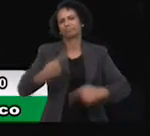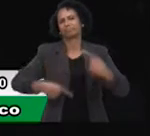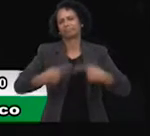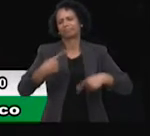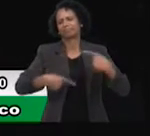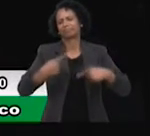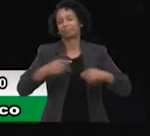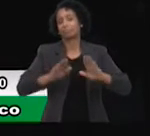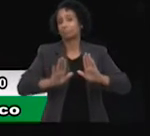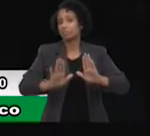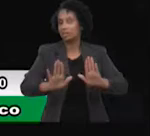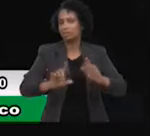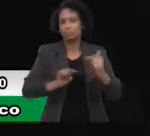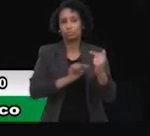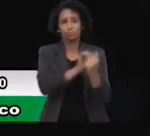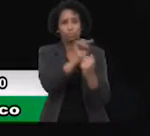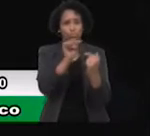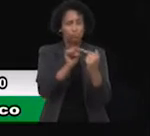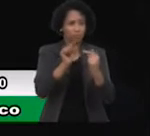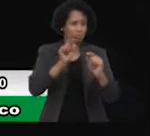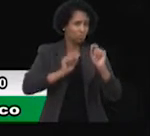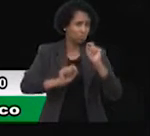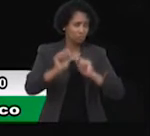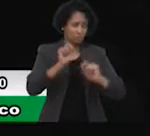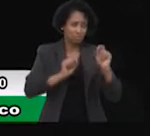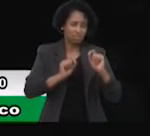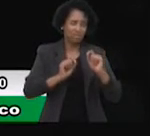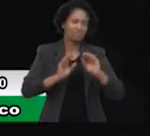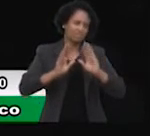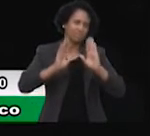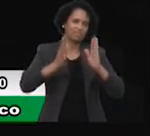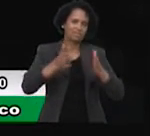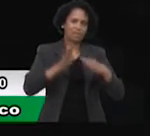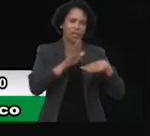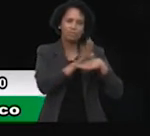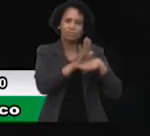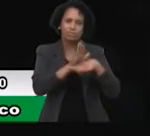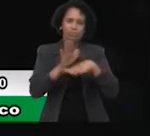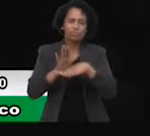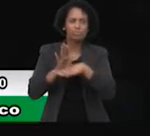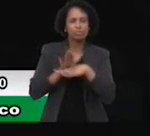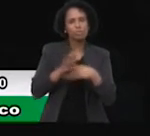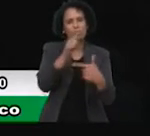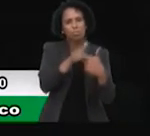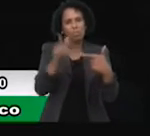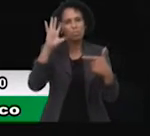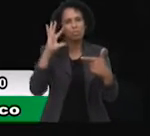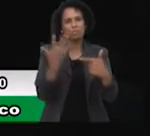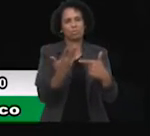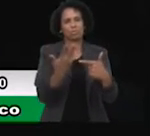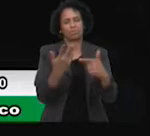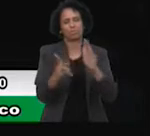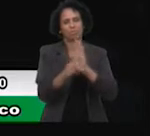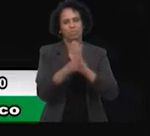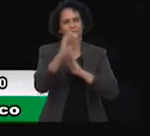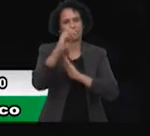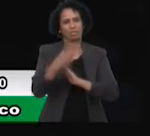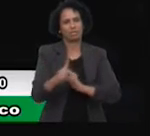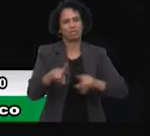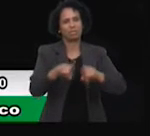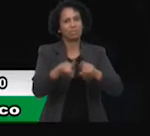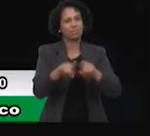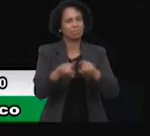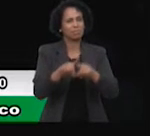objetivo de buscar o melhor, a solução para a nossa cidade. A gente fica feliz da continuidade do trabalho, a gente